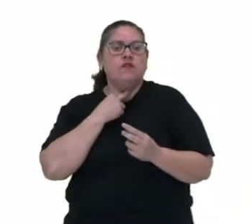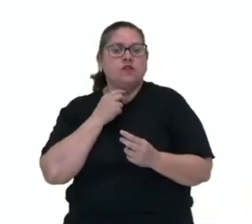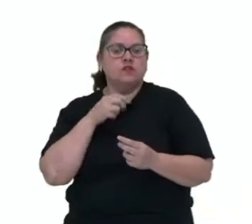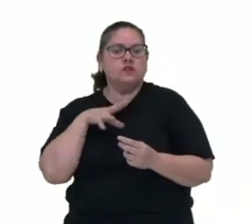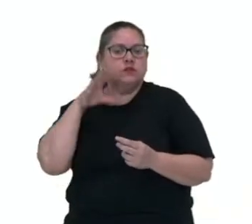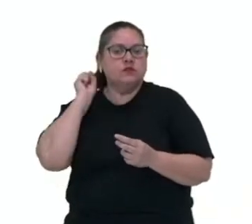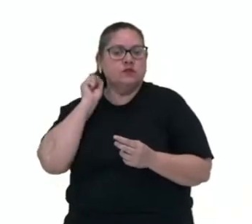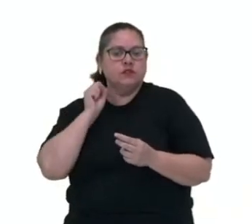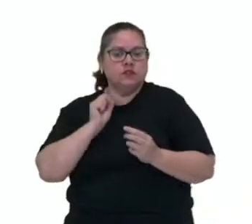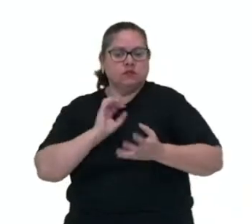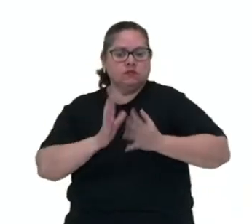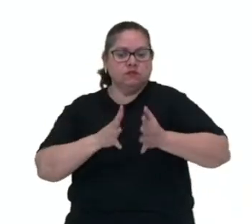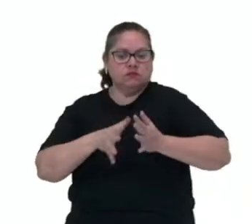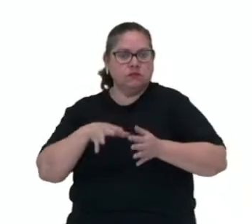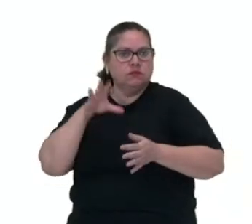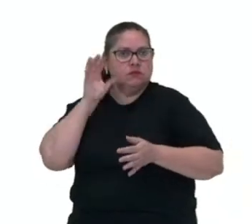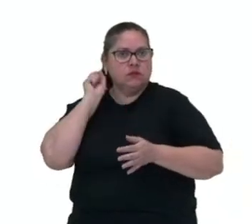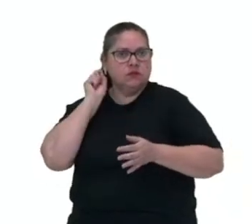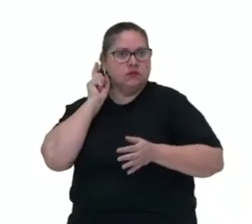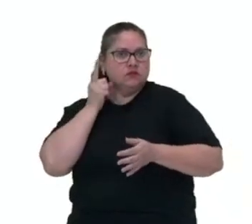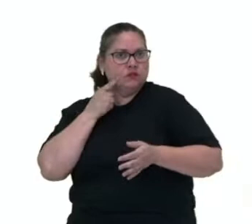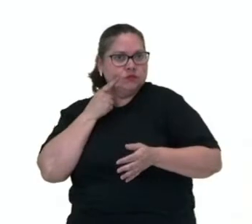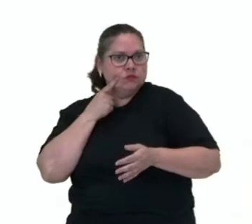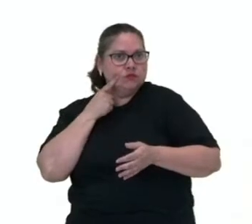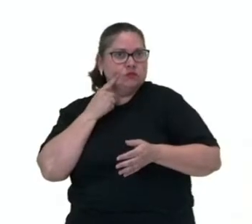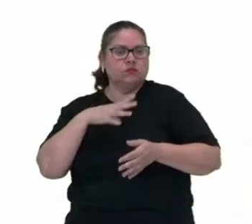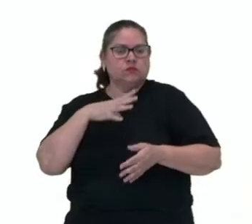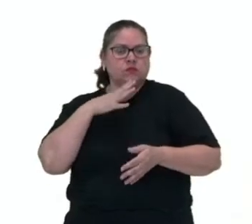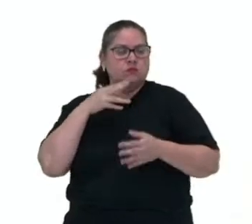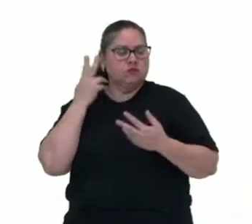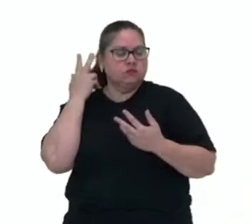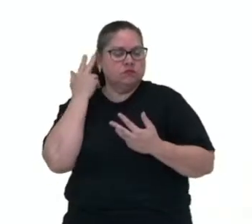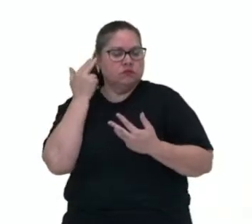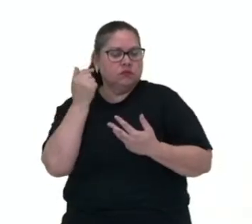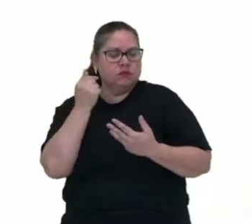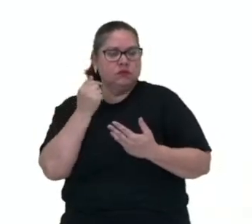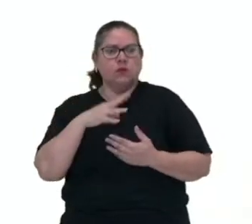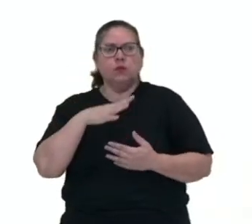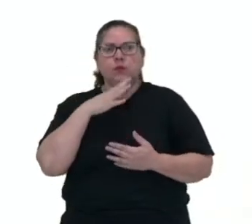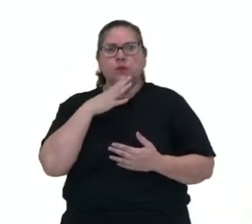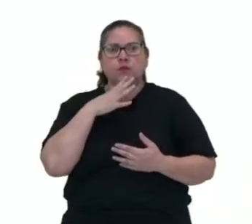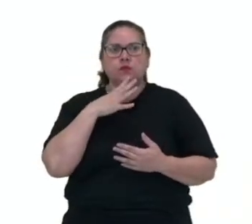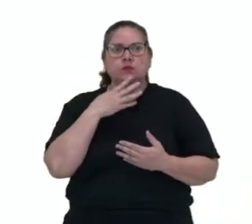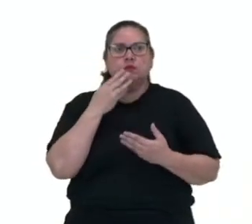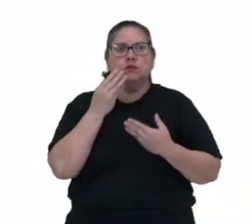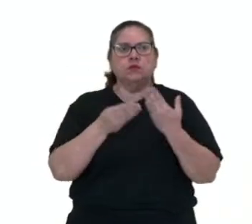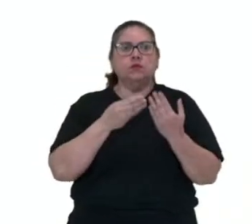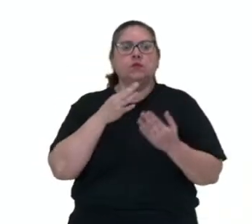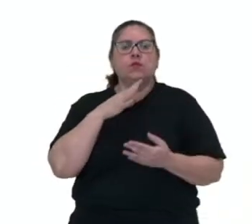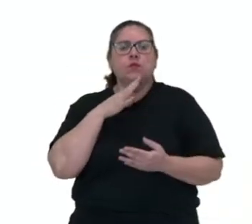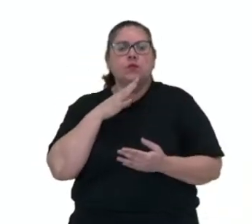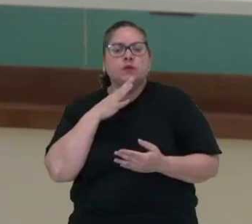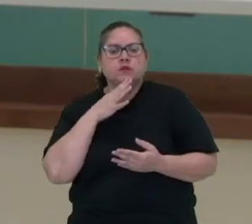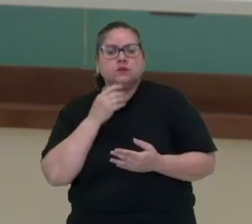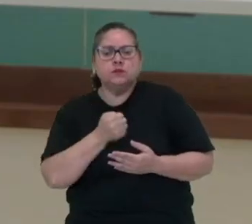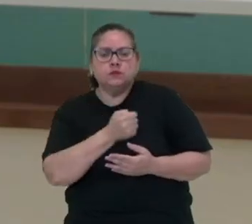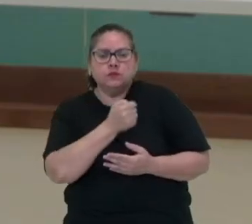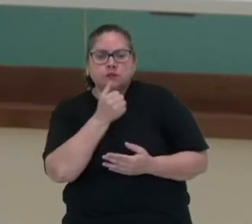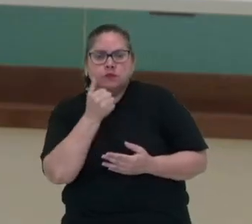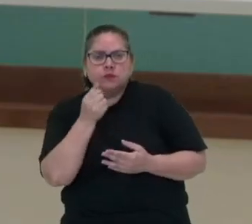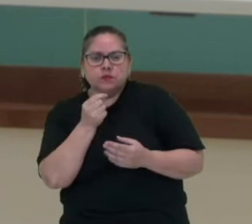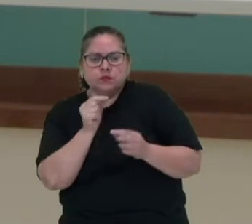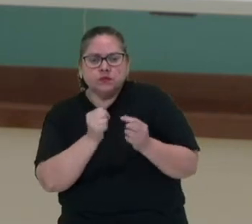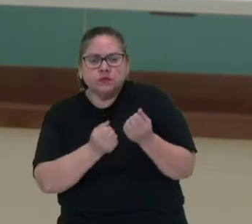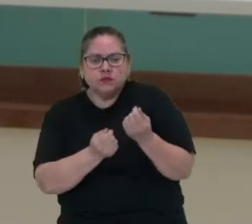vocabulário, expressão corporal, naturalidade e conhecimento. Vamos falar sobre elas? Então a gente vai conhecer um pouquinho de cada uma